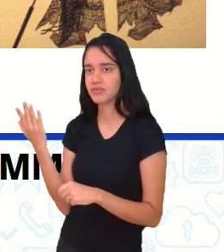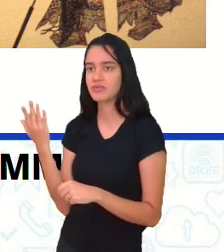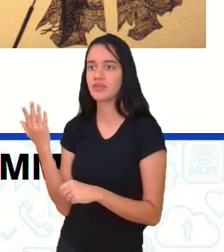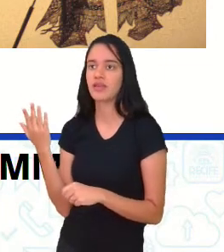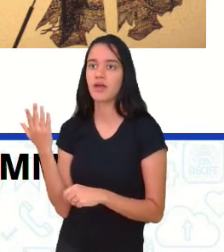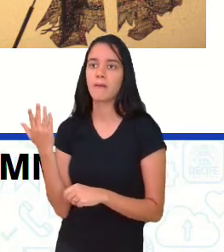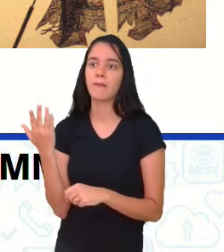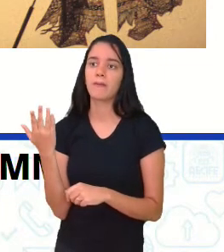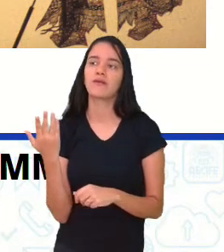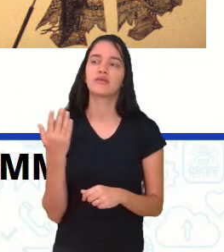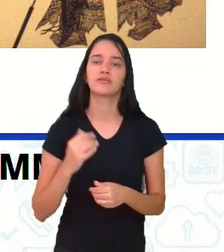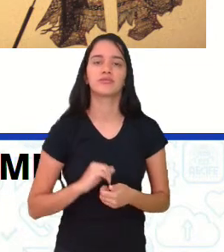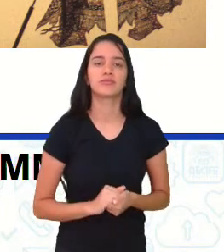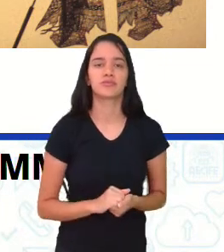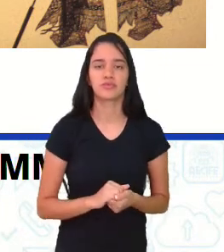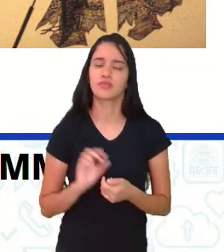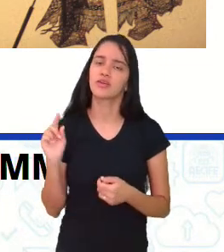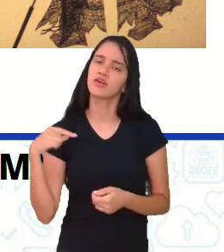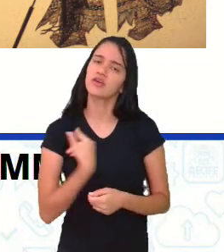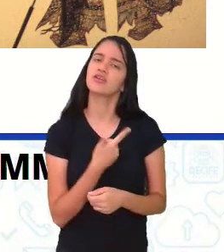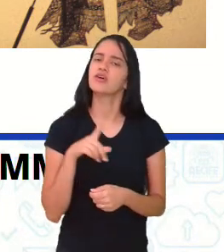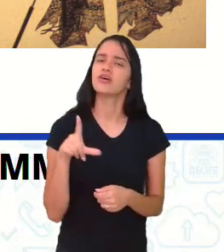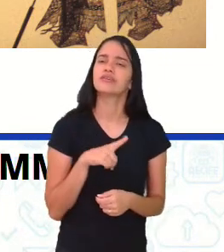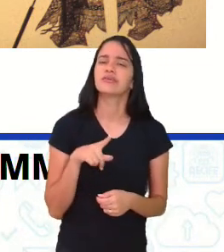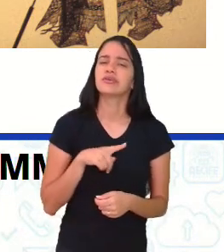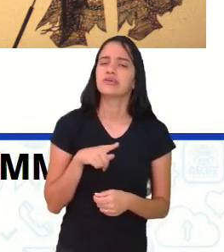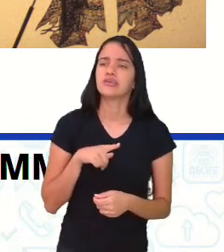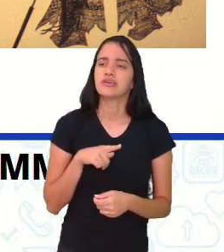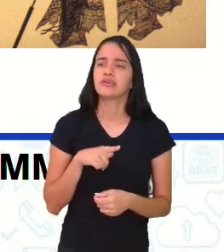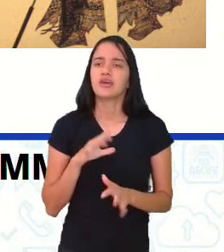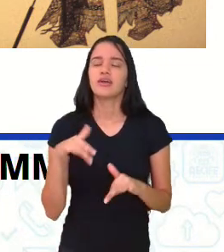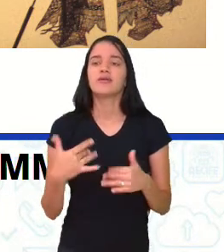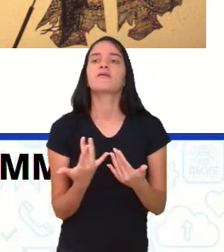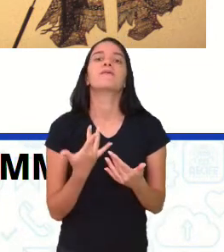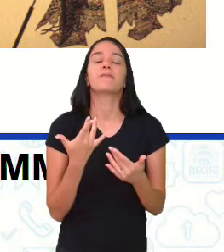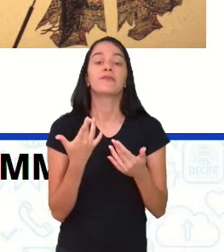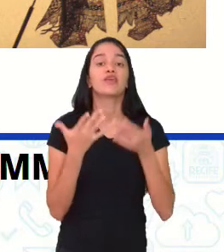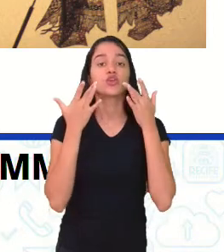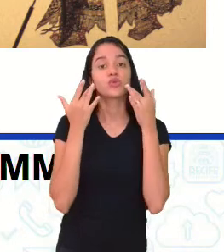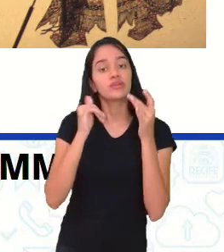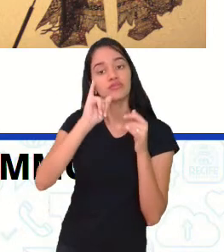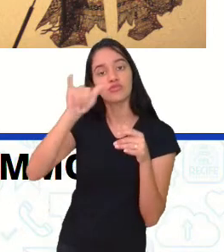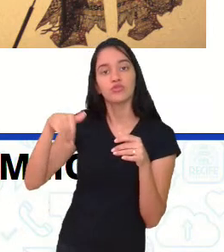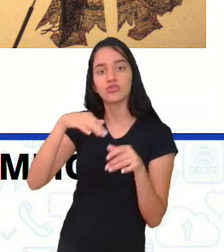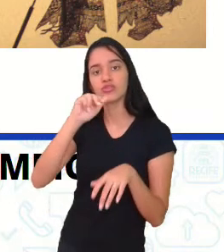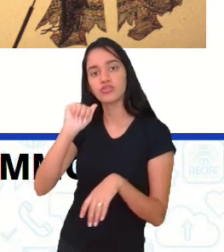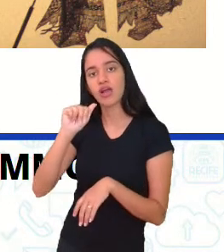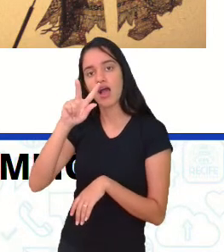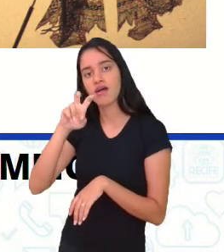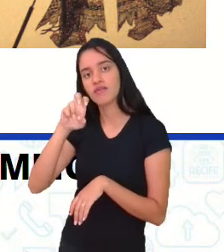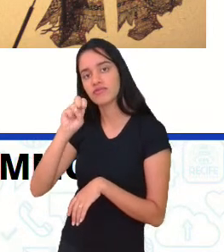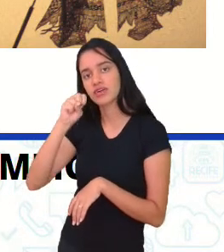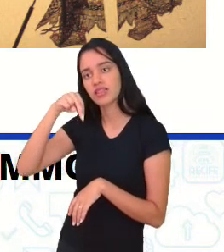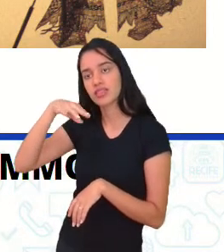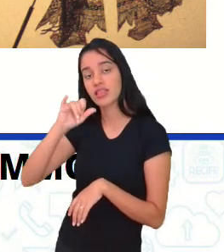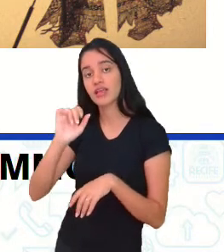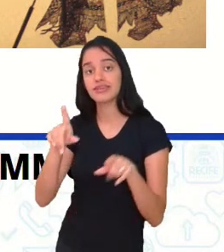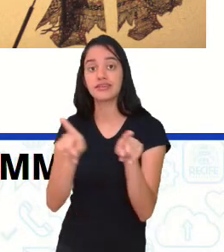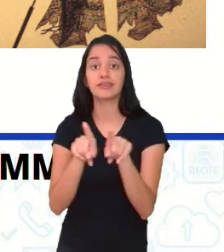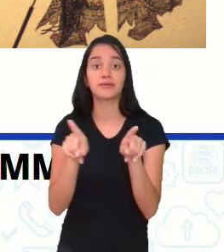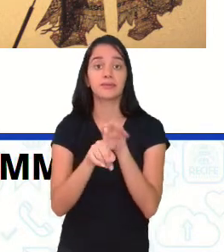dentro dessa leitura de imagem, a gente tem o teatro javanês, e o teatro chinês,